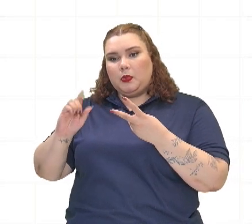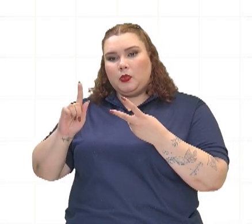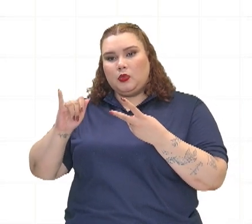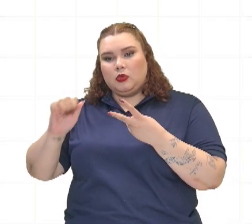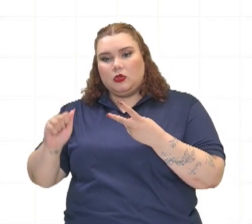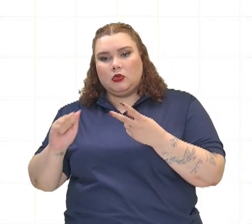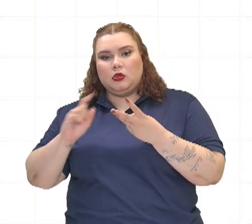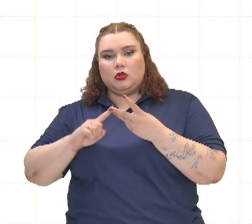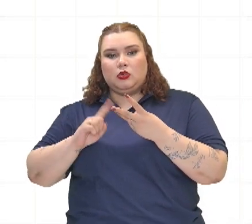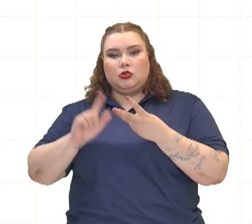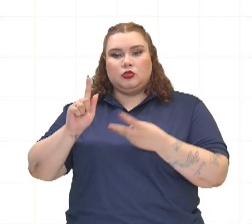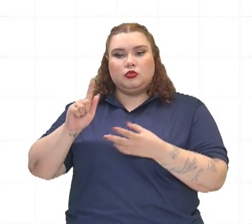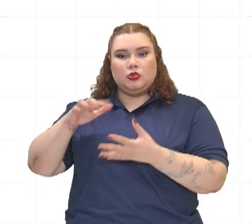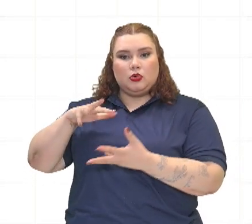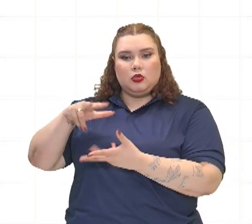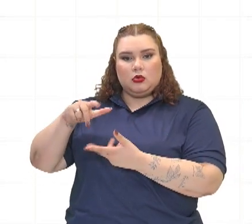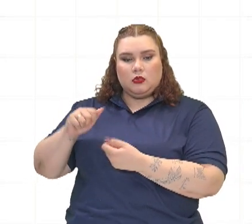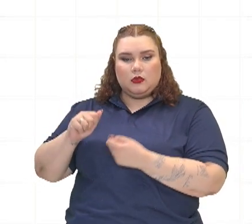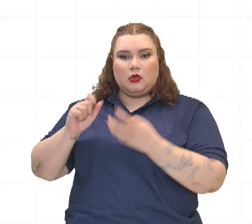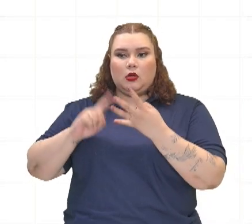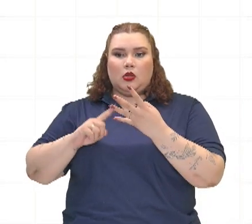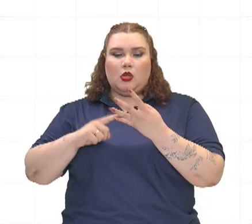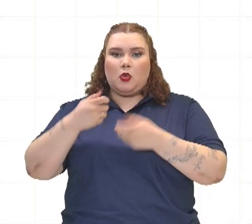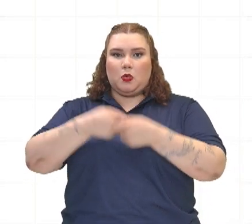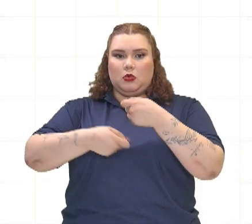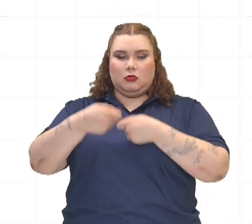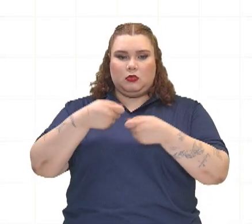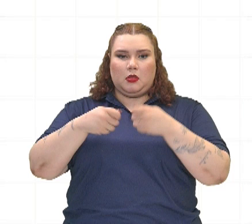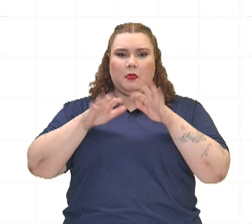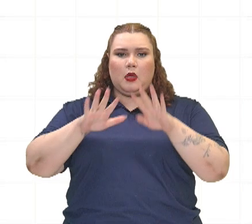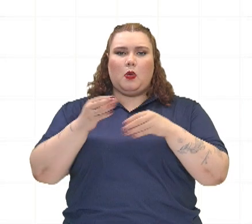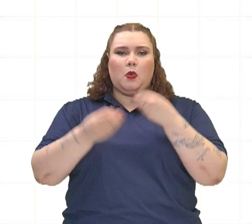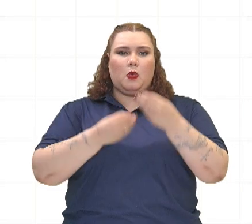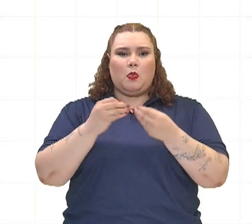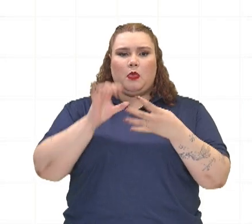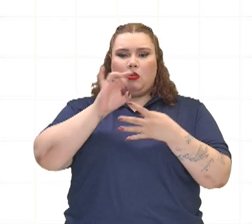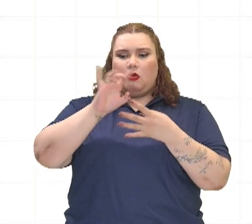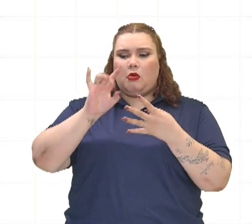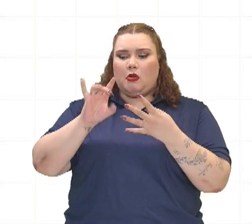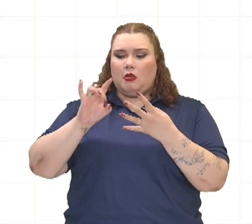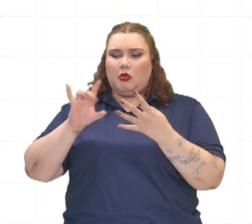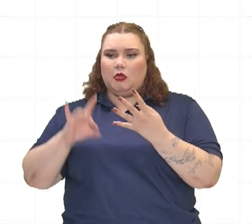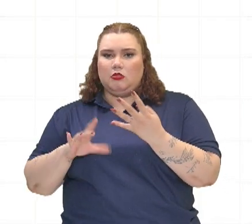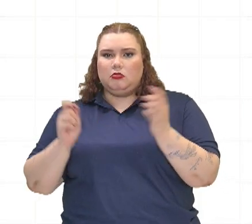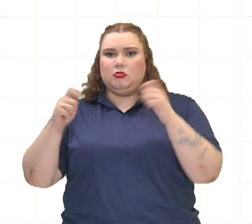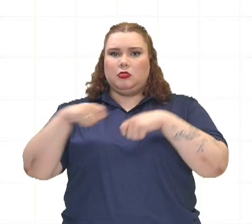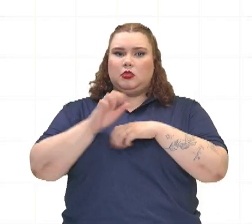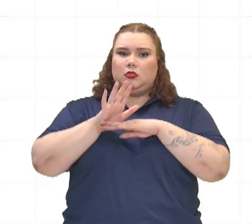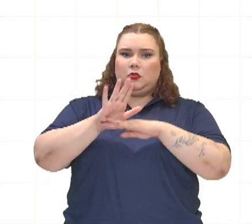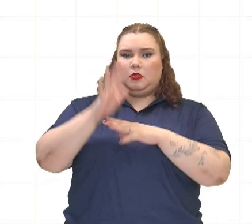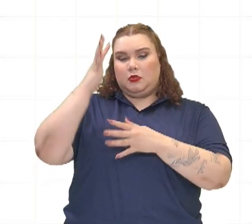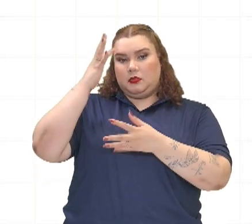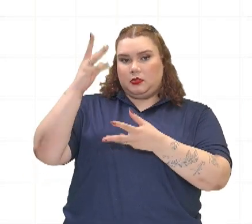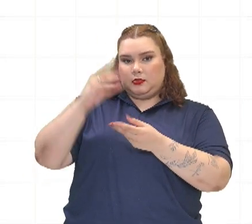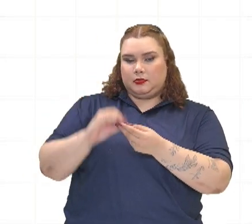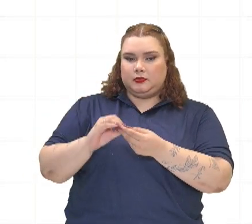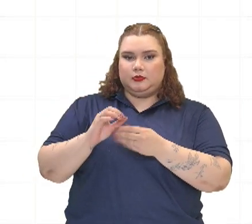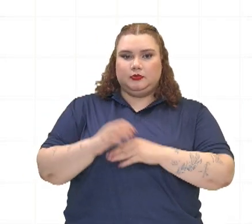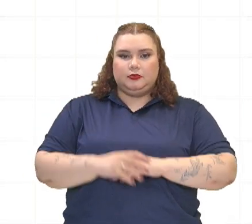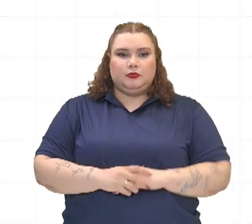economia. E aí a gente vai verificar mais ou menos como cada área ajudaria nessa compreensão. Olha